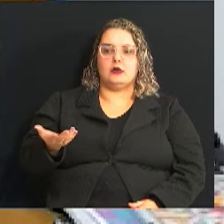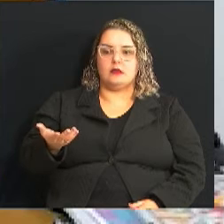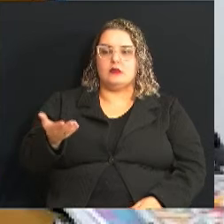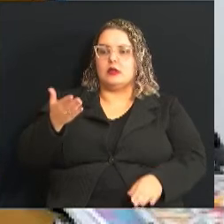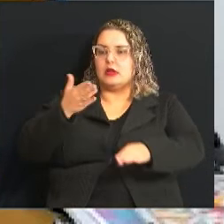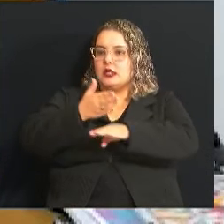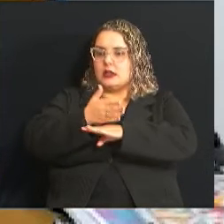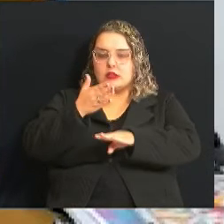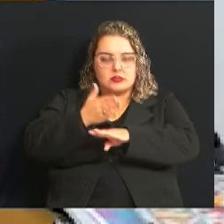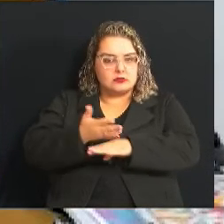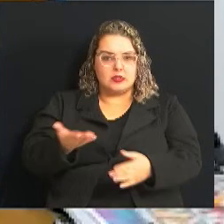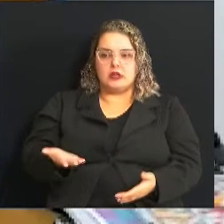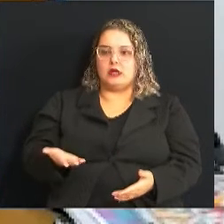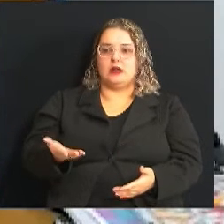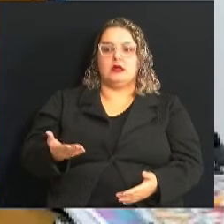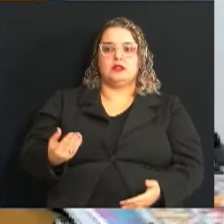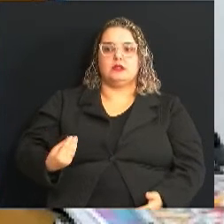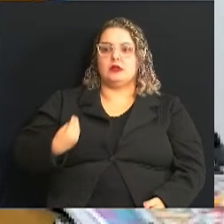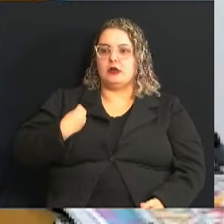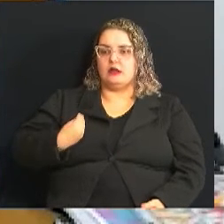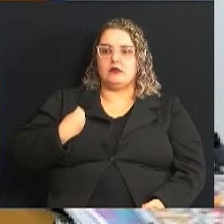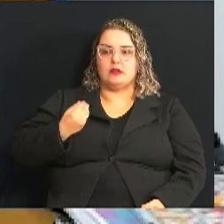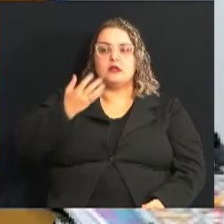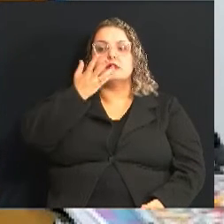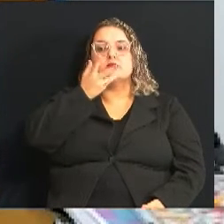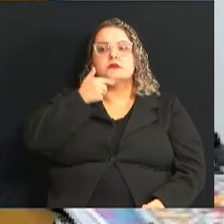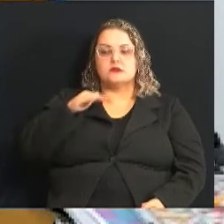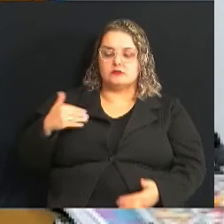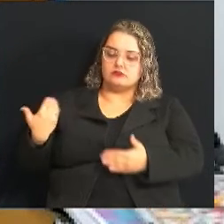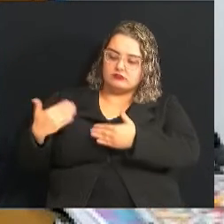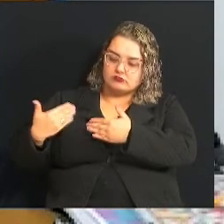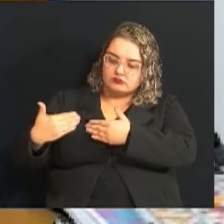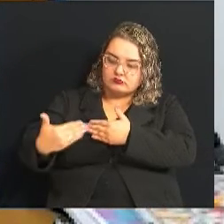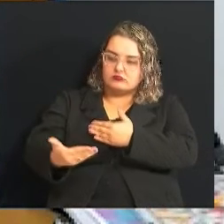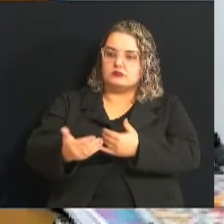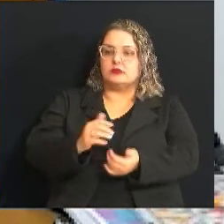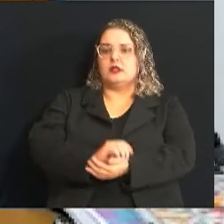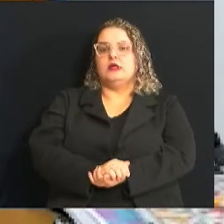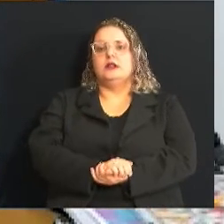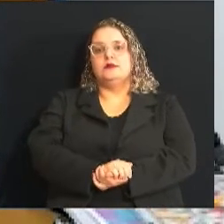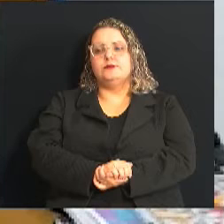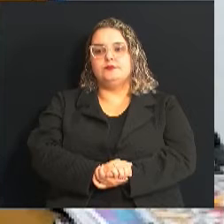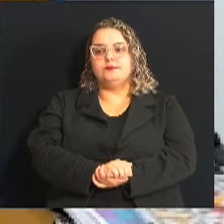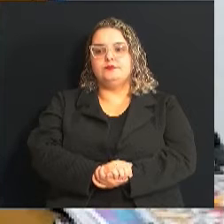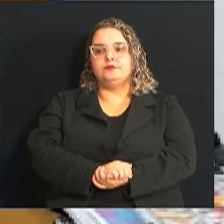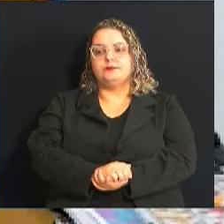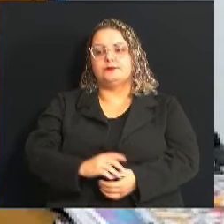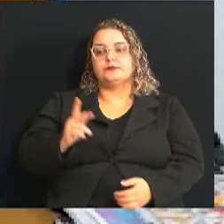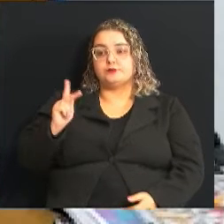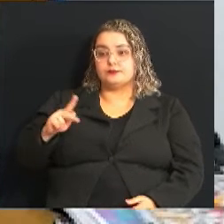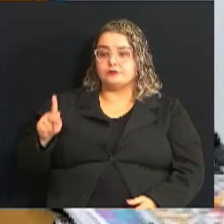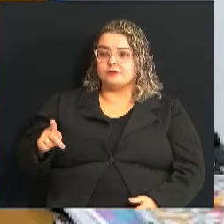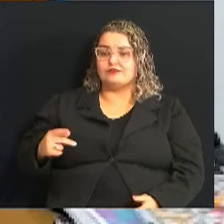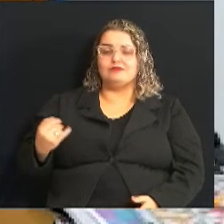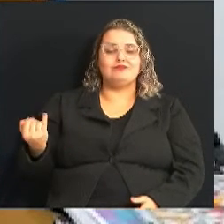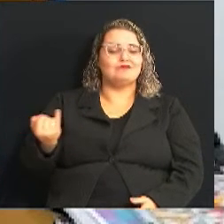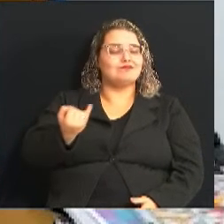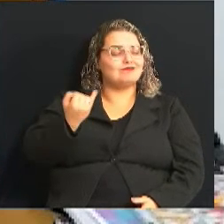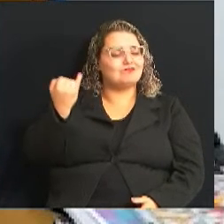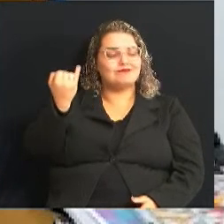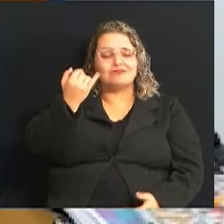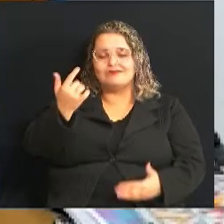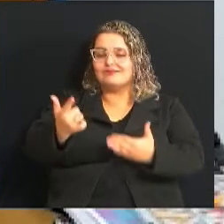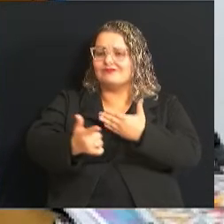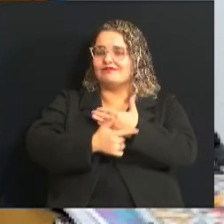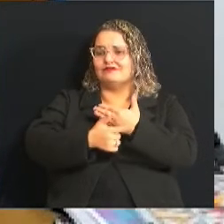fazer parte da vida dessa criança ao longo da vida dela. Então, o professor ele tem um papel fundamental, eu tenho